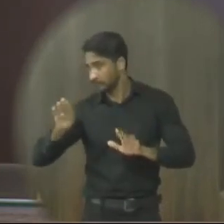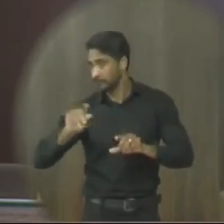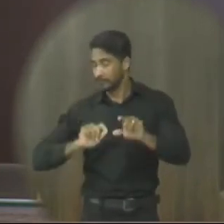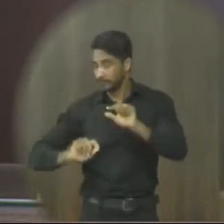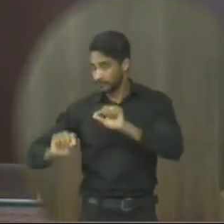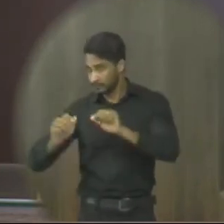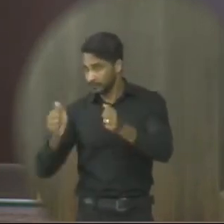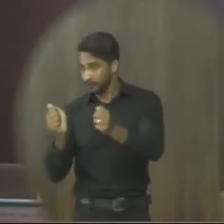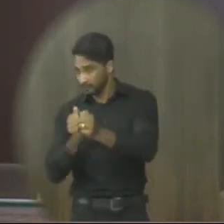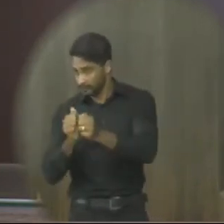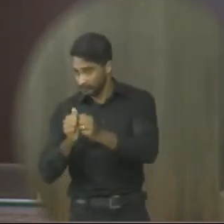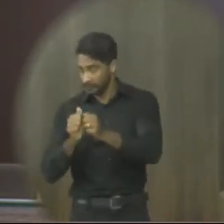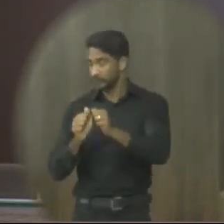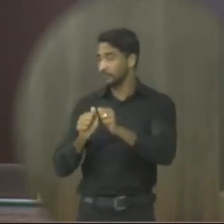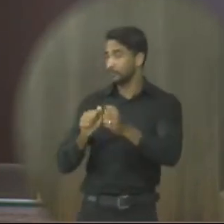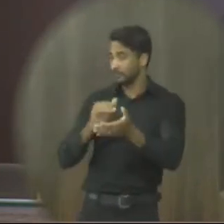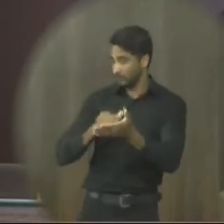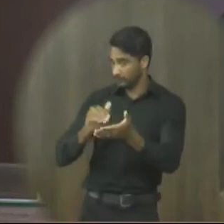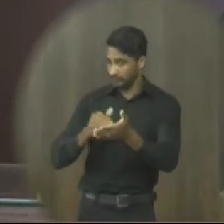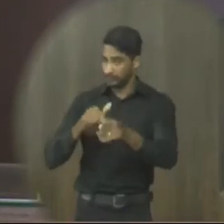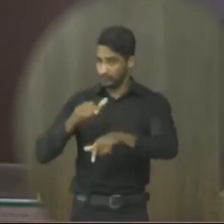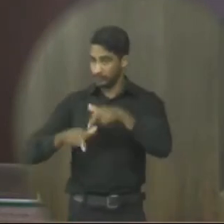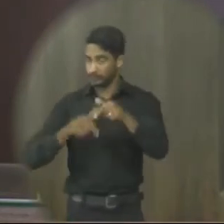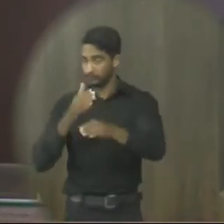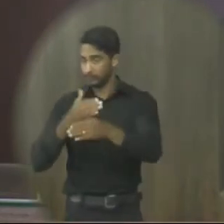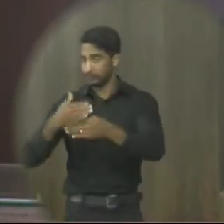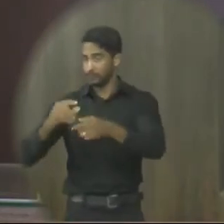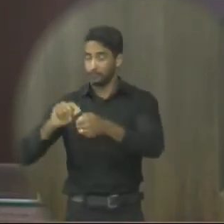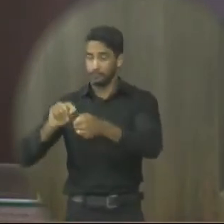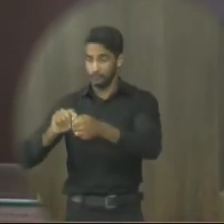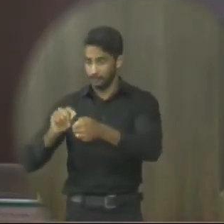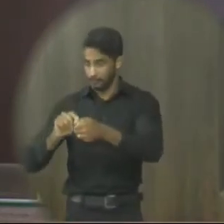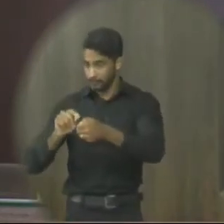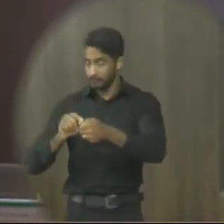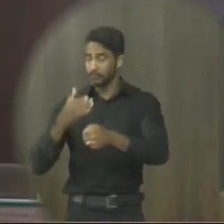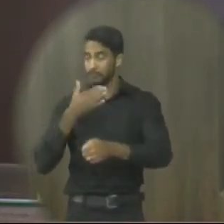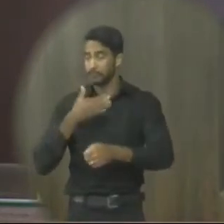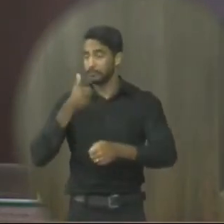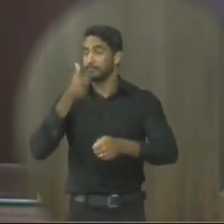com a Secretaria de Serviço Urbano, que seja se feita essa melhoria